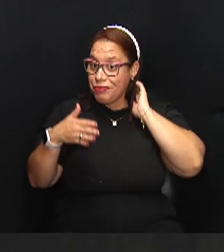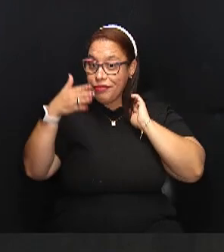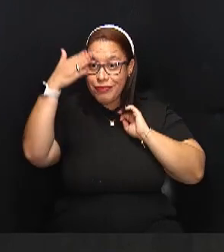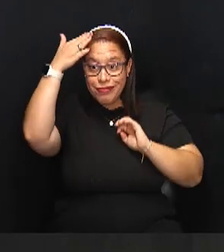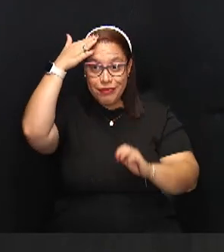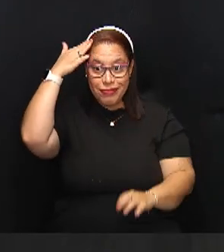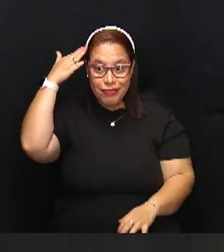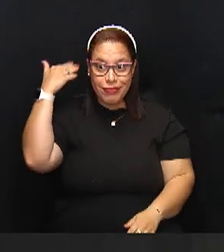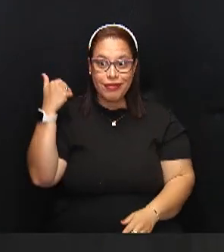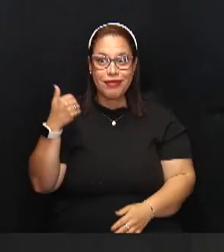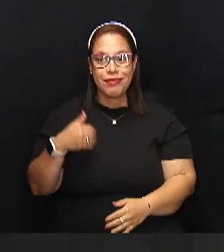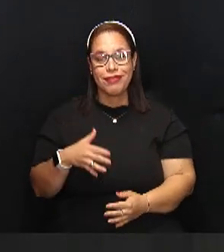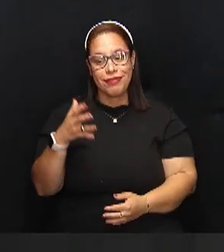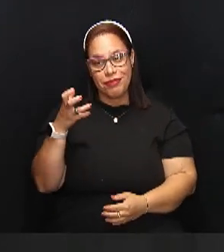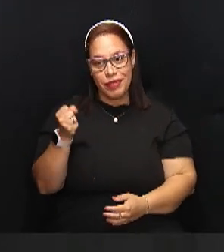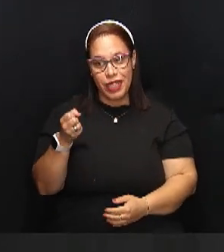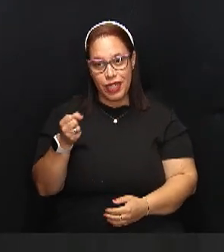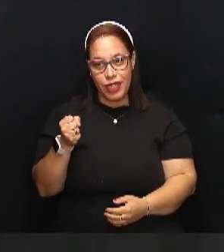tinha cabelo preto,